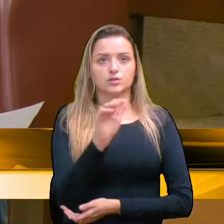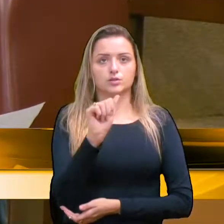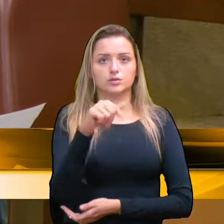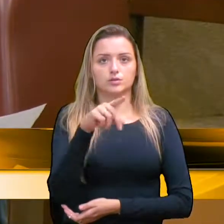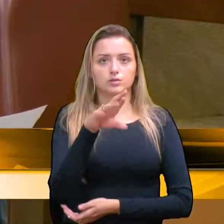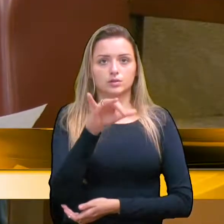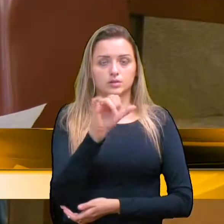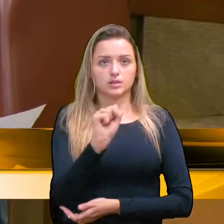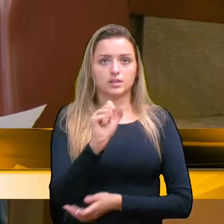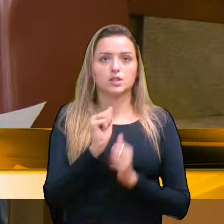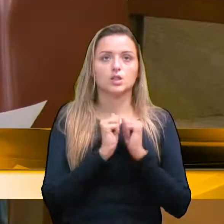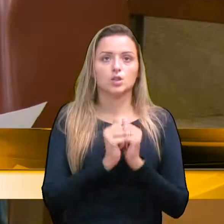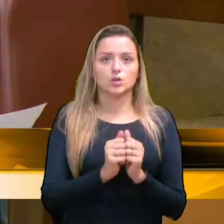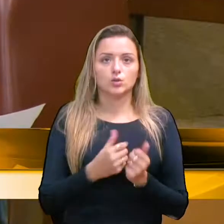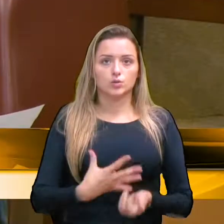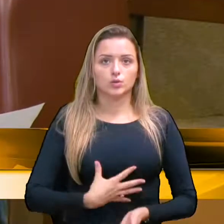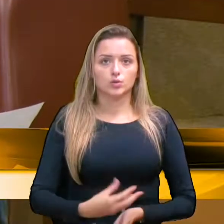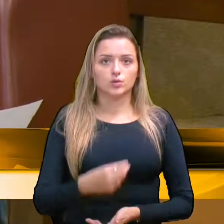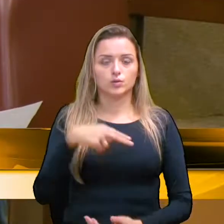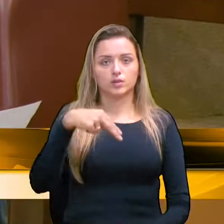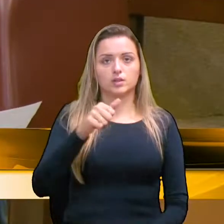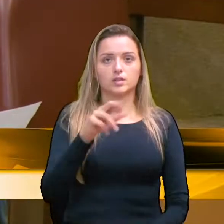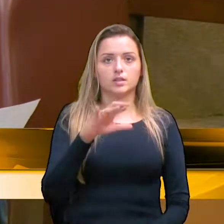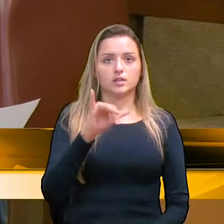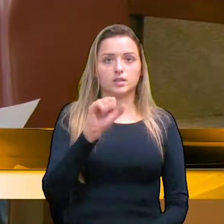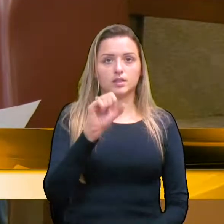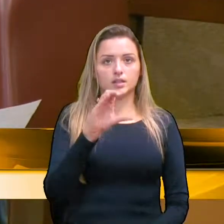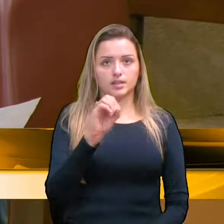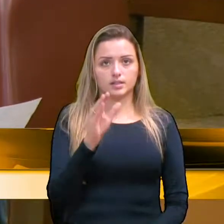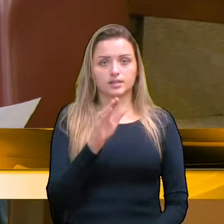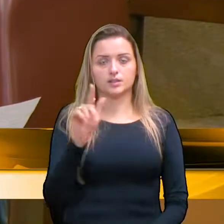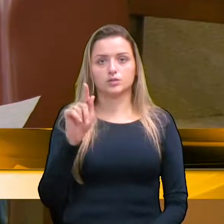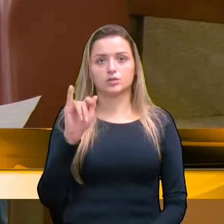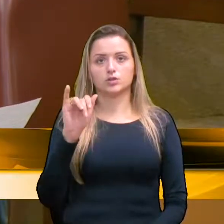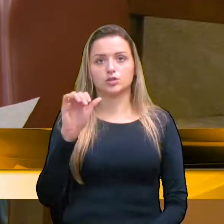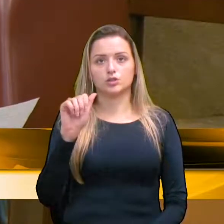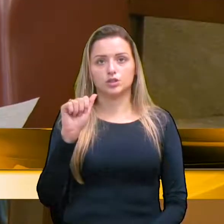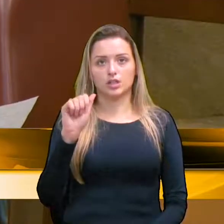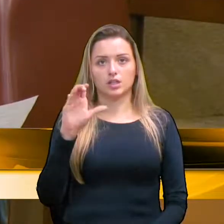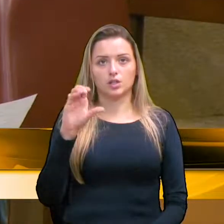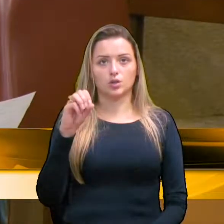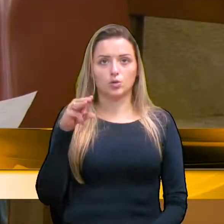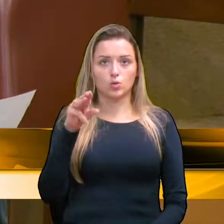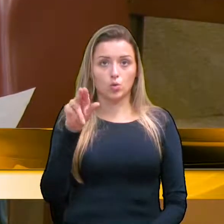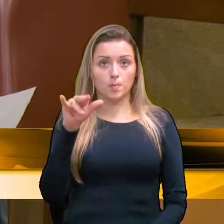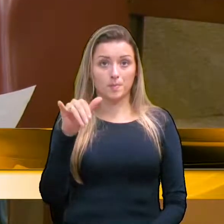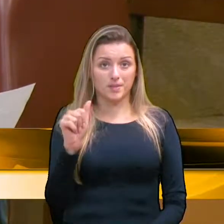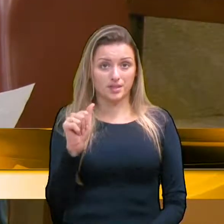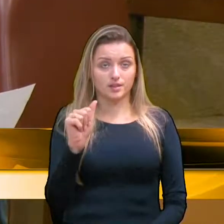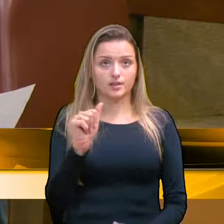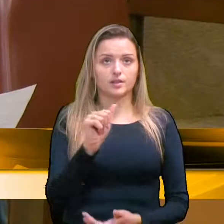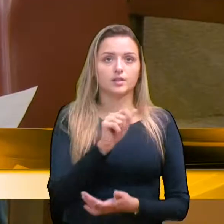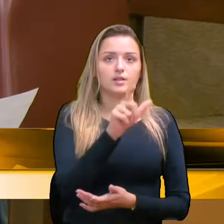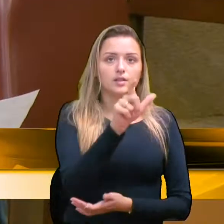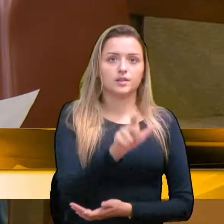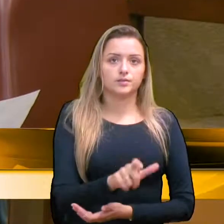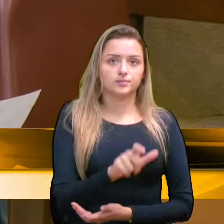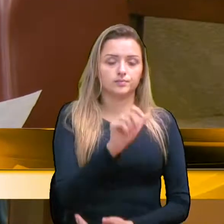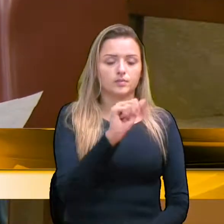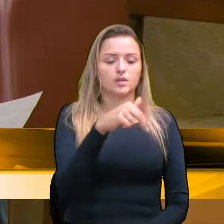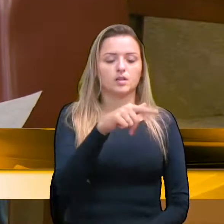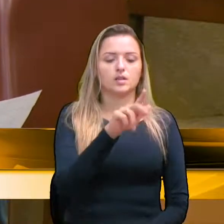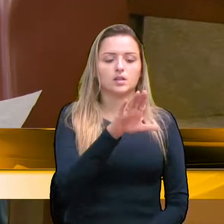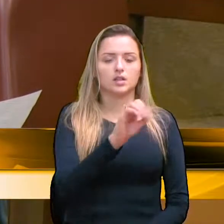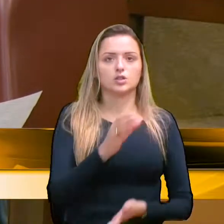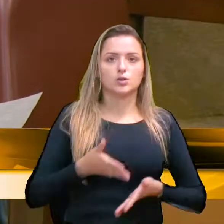o filho de Narciso Andrés e Jacomina Bos Andrés, Ângelo João Andrés nasceu